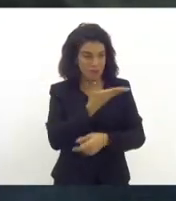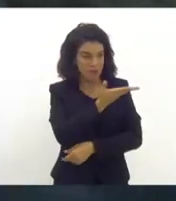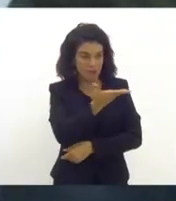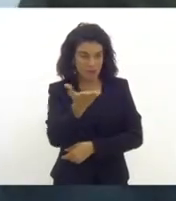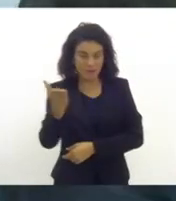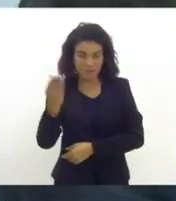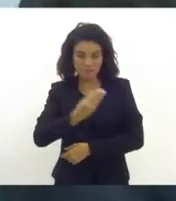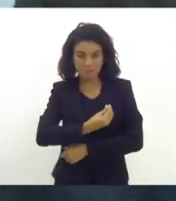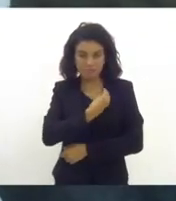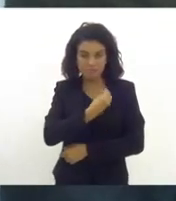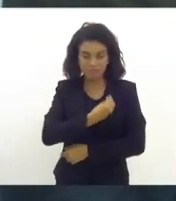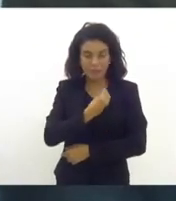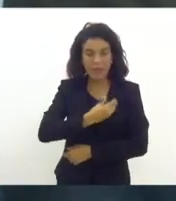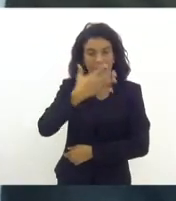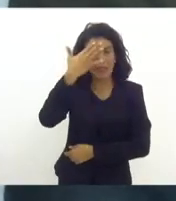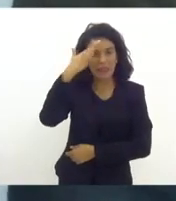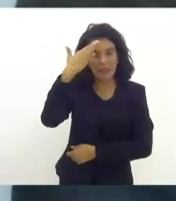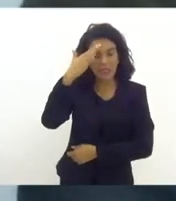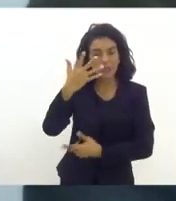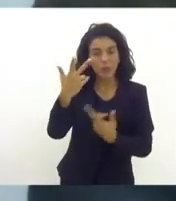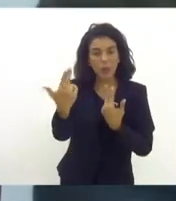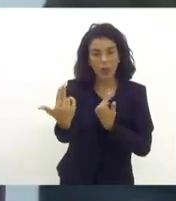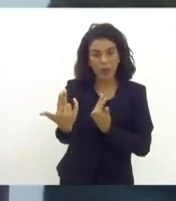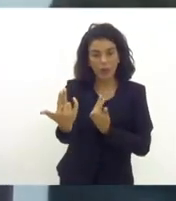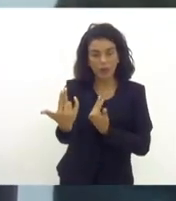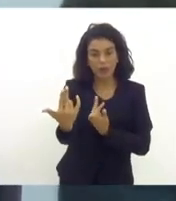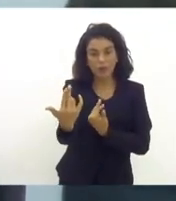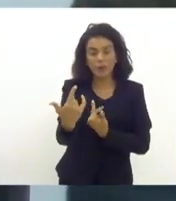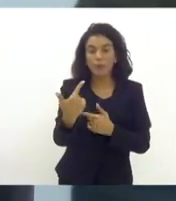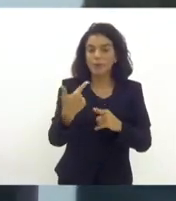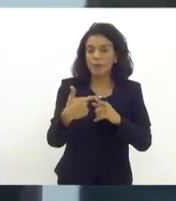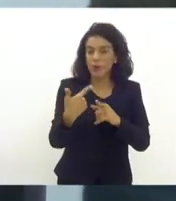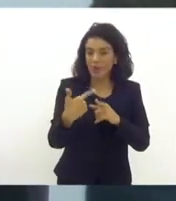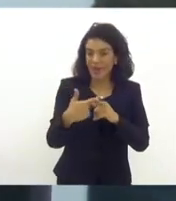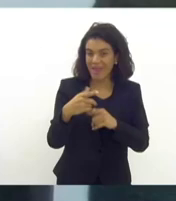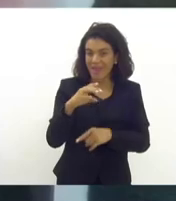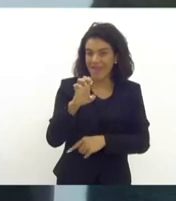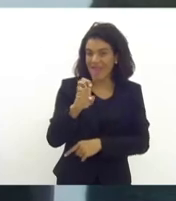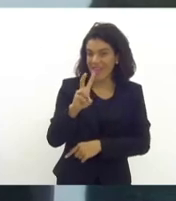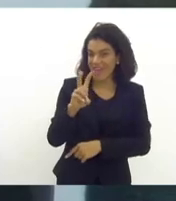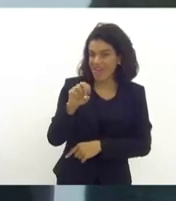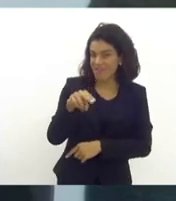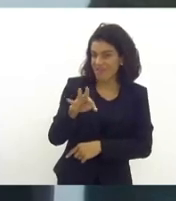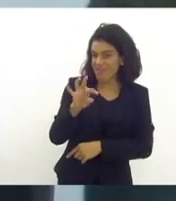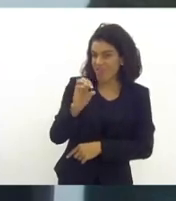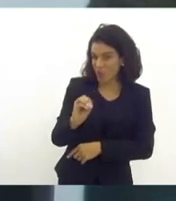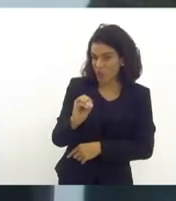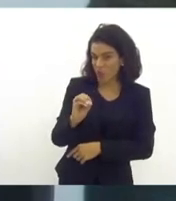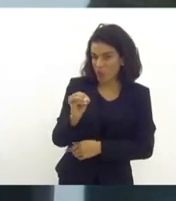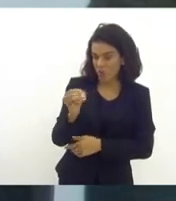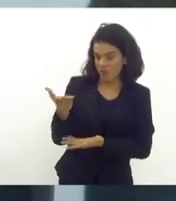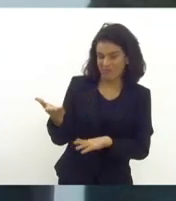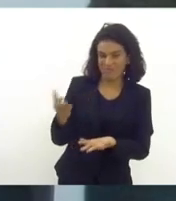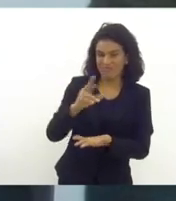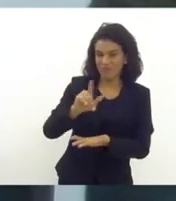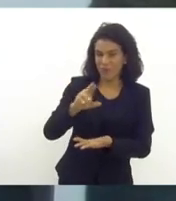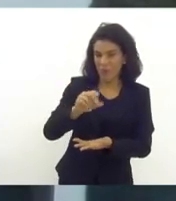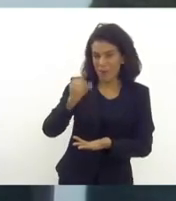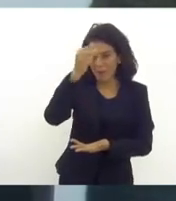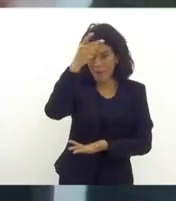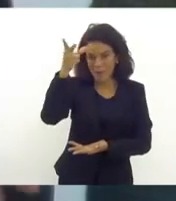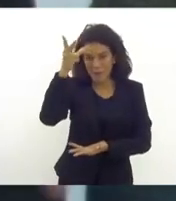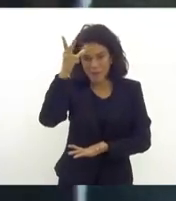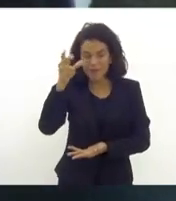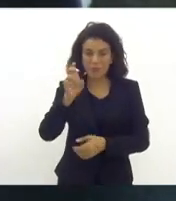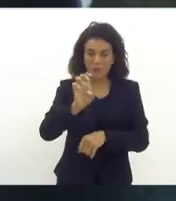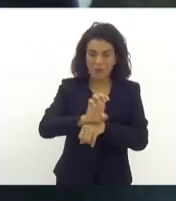é tem o mesmo entendimento o carnaval de rua enquanto ele foi tratado por evento pelo governo estado pelo Município enfim